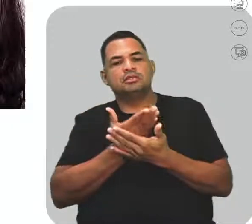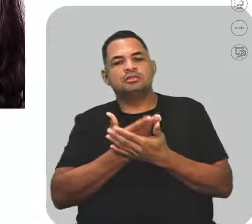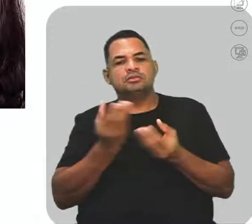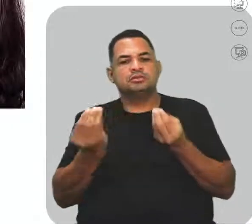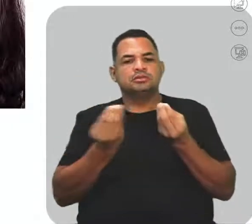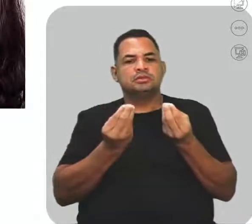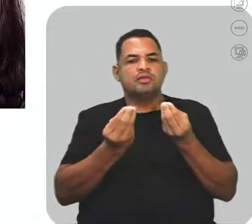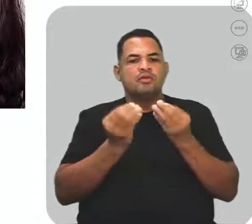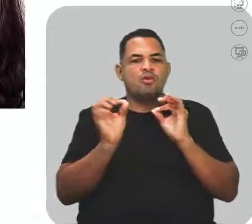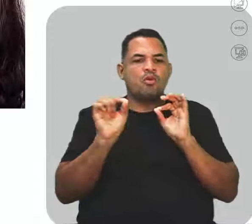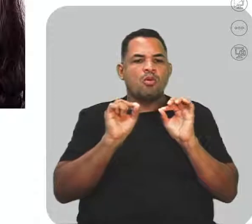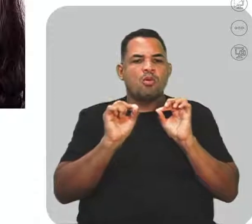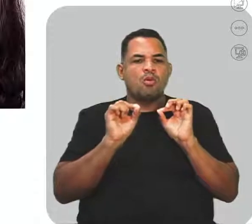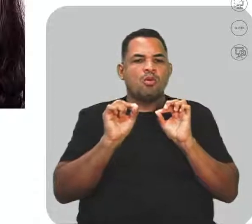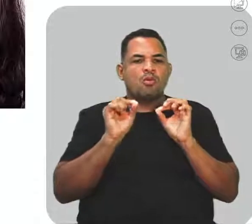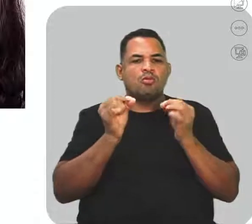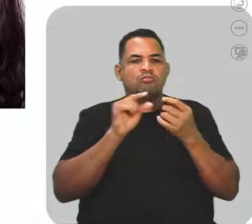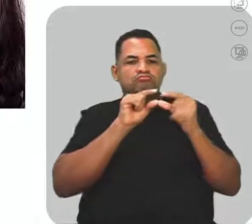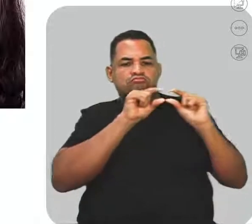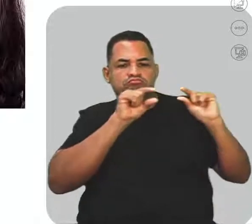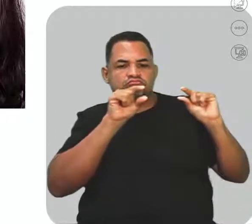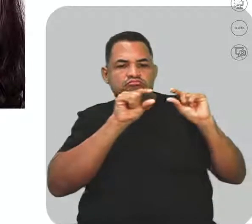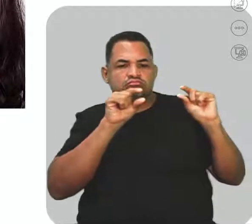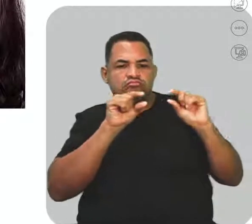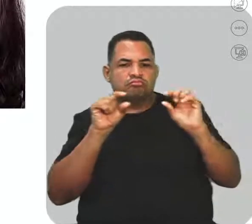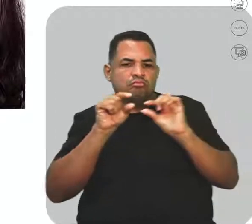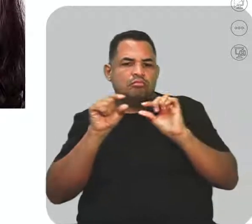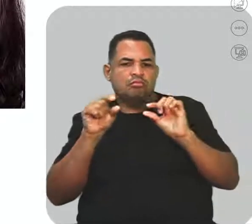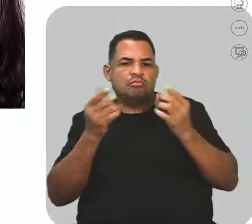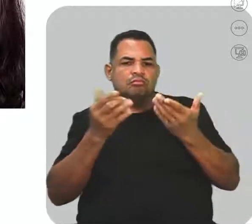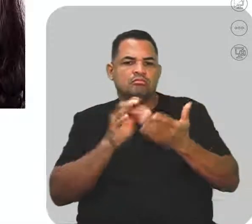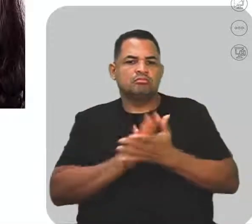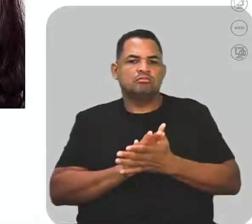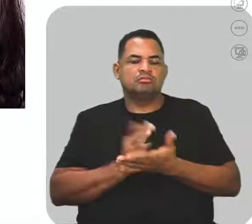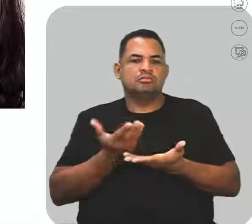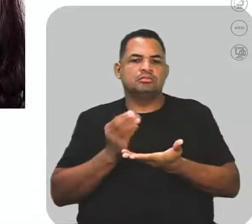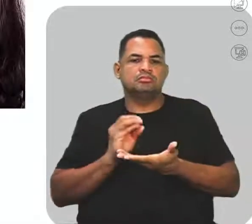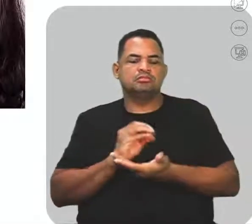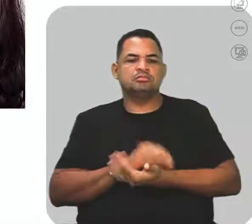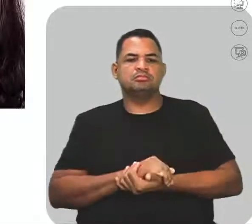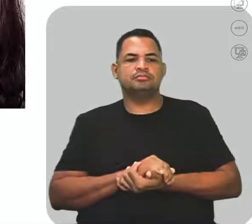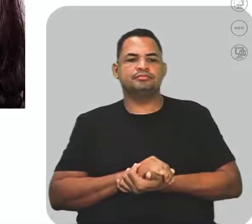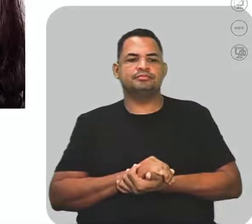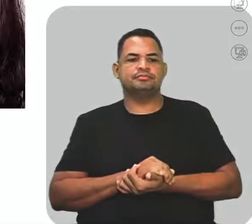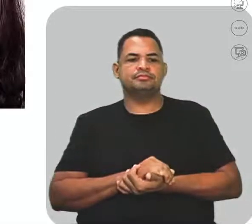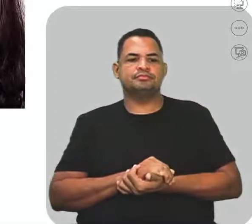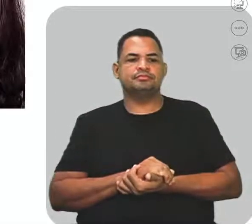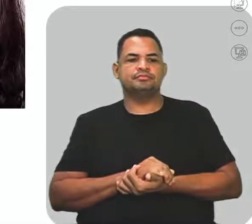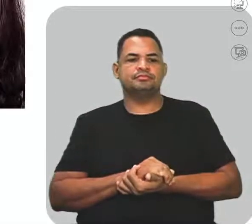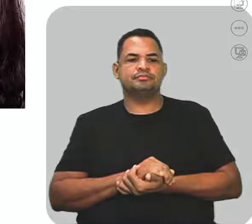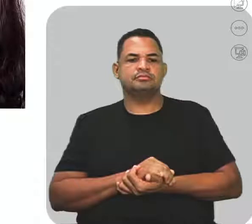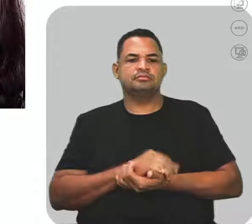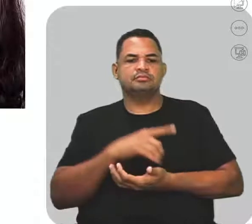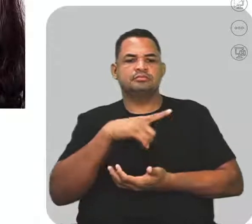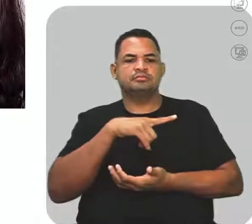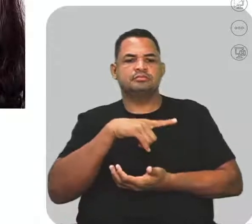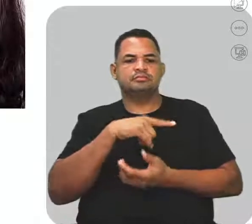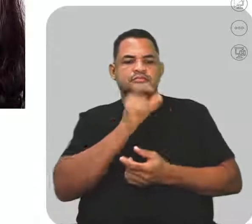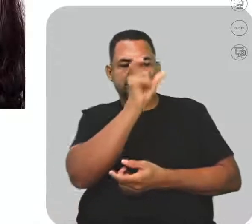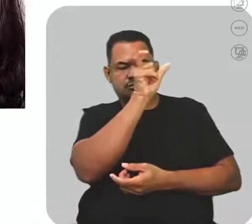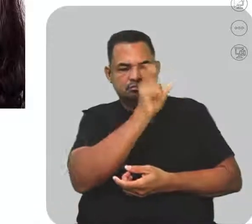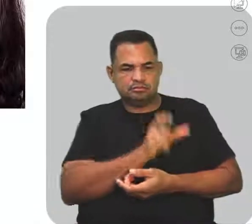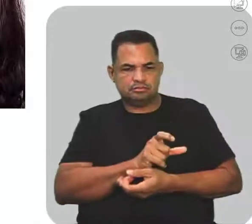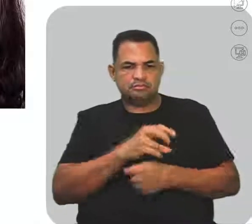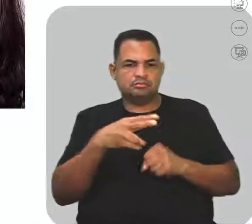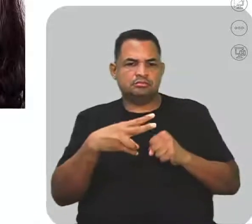questão sintática, né, desse complemento aí desse verbo. Então, temos o sujeito e temos o nosso